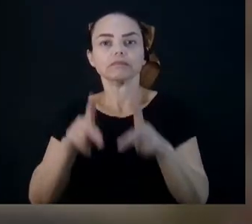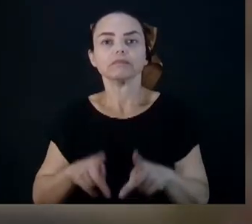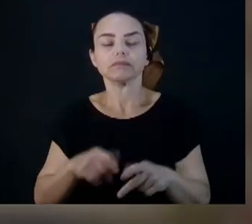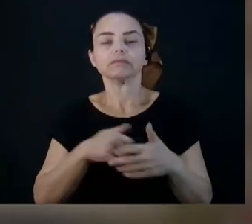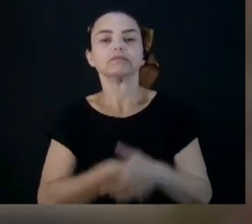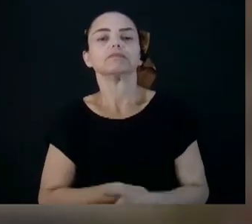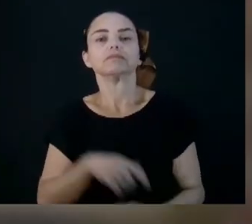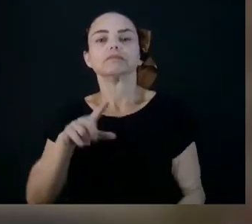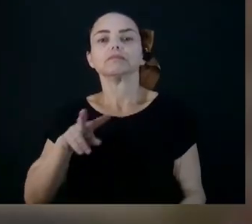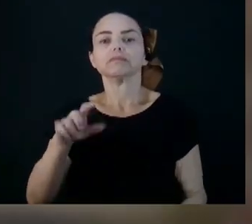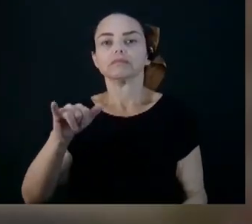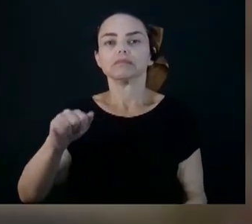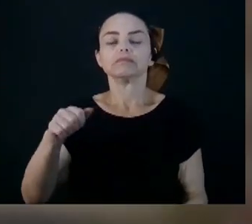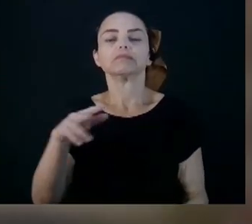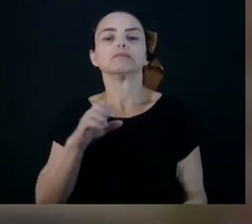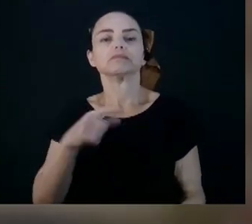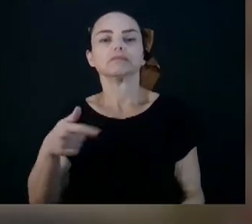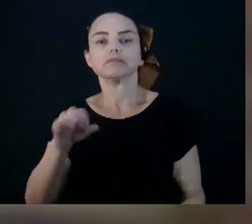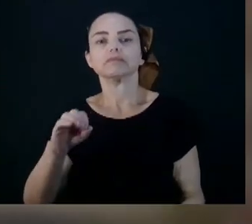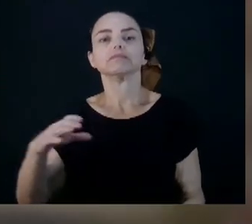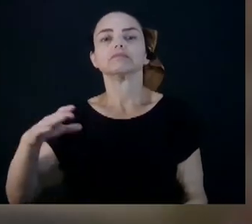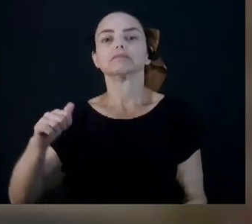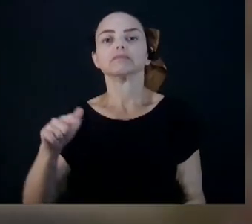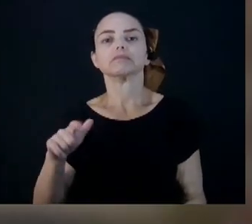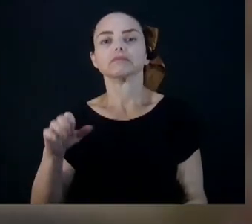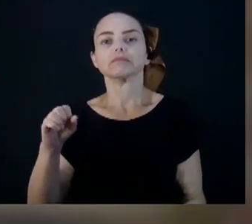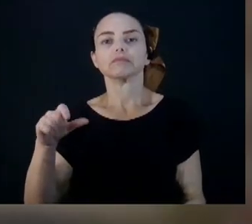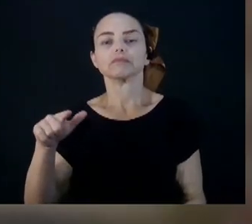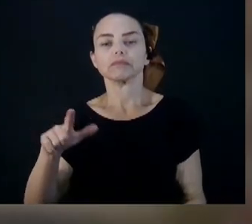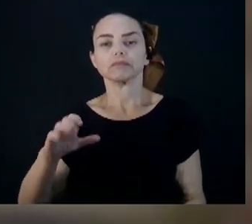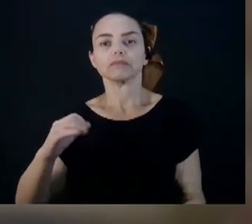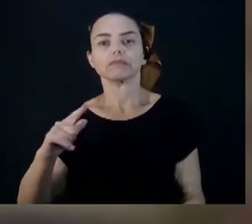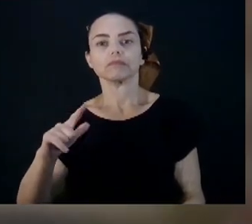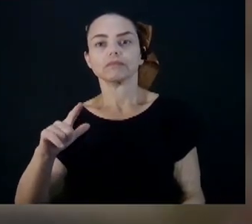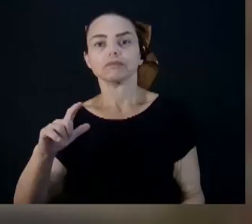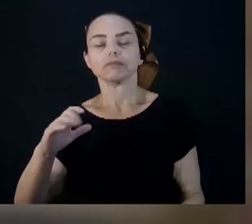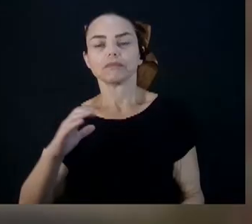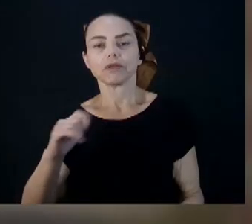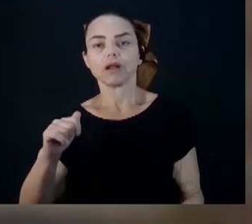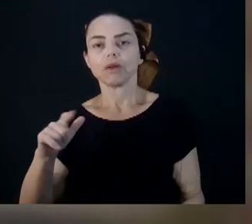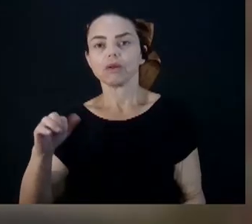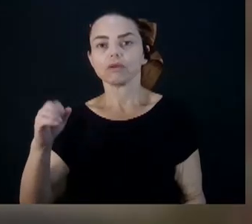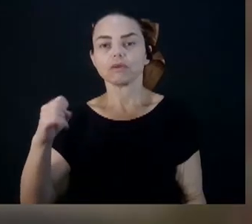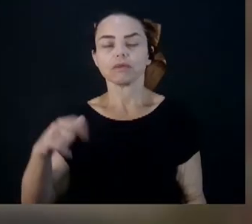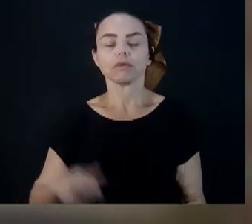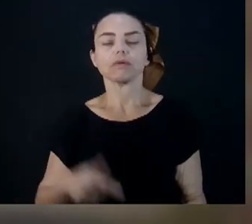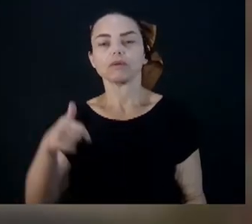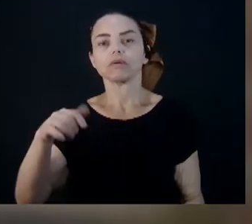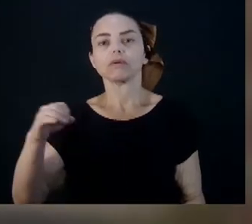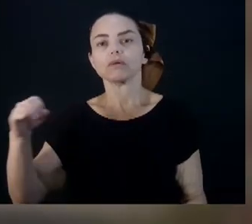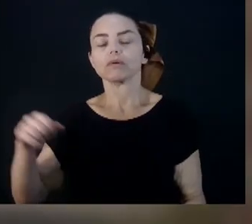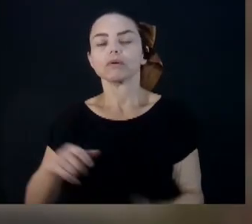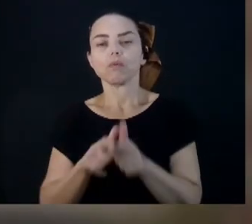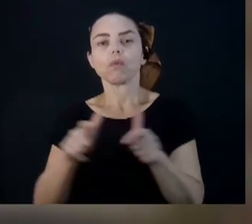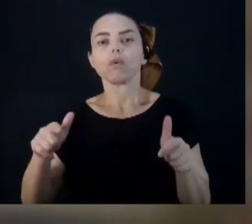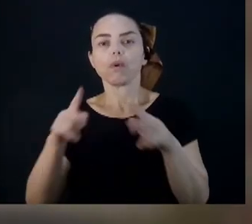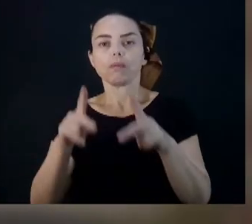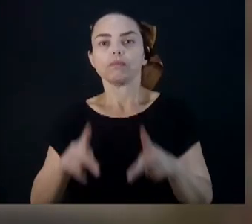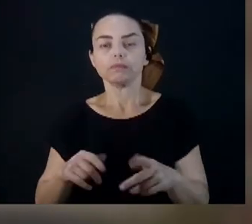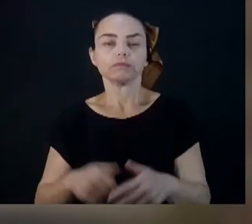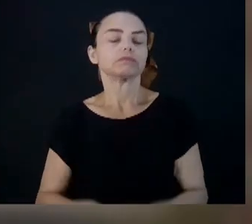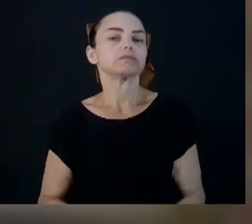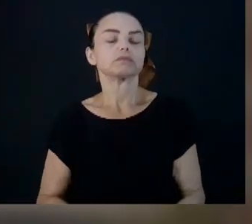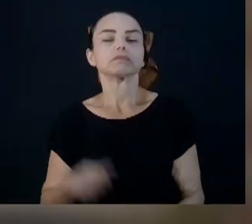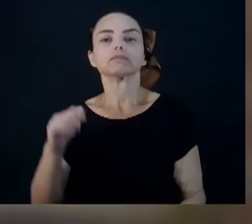eles já somavam 700, que representavam uma parte massiva da população. Mais tarde, com